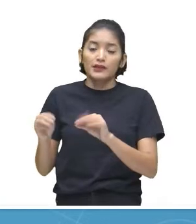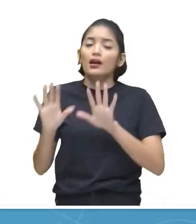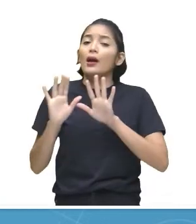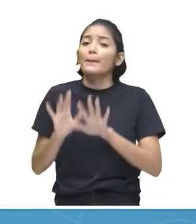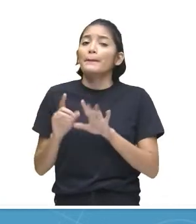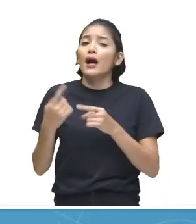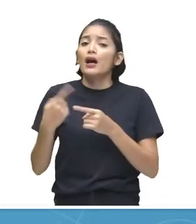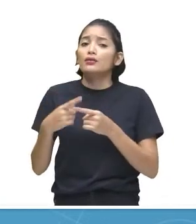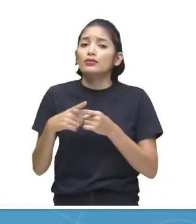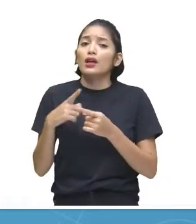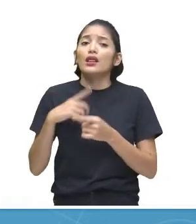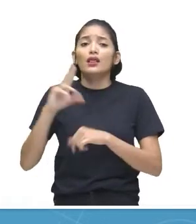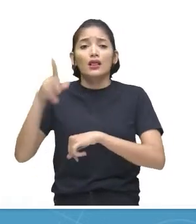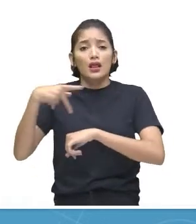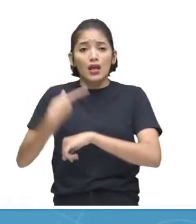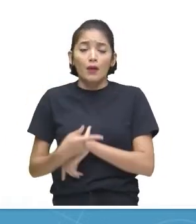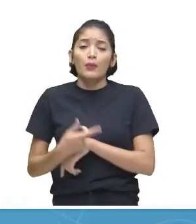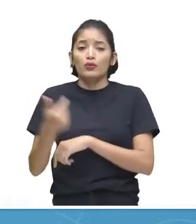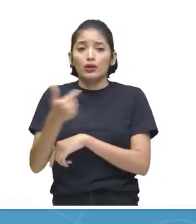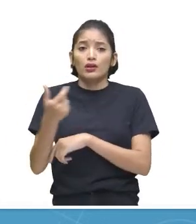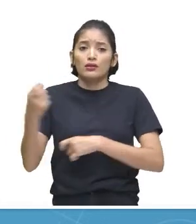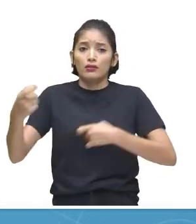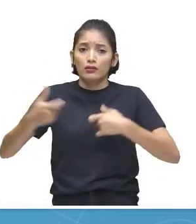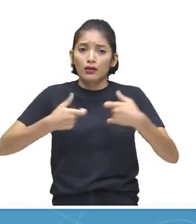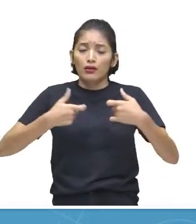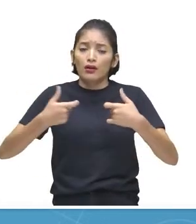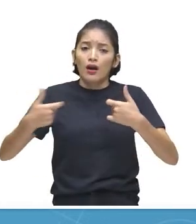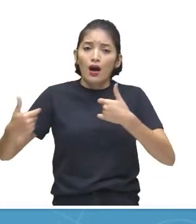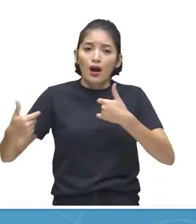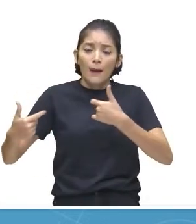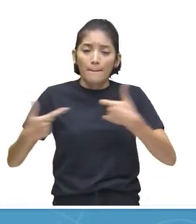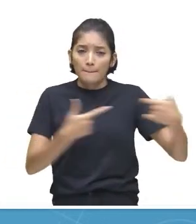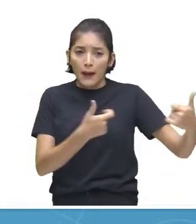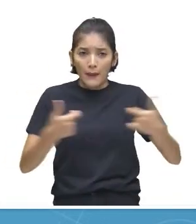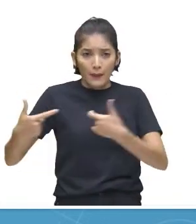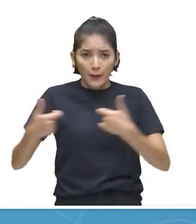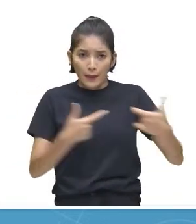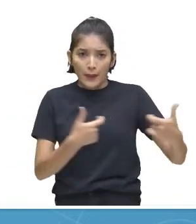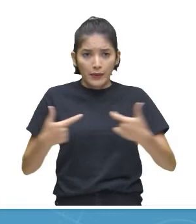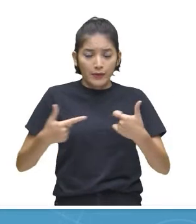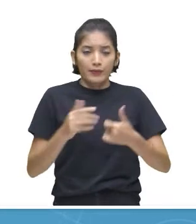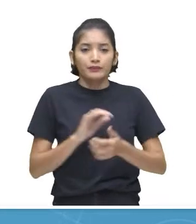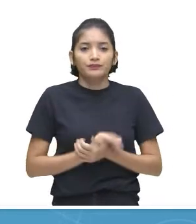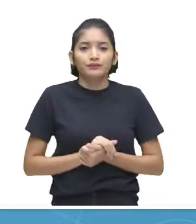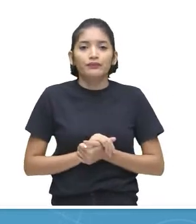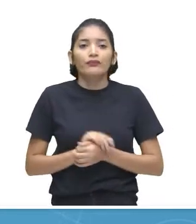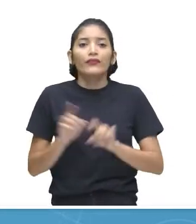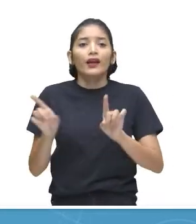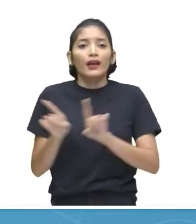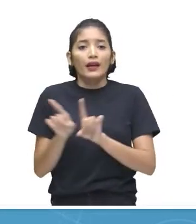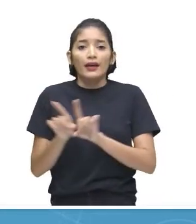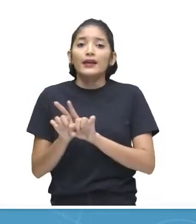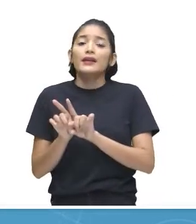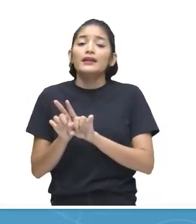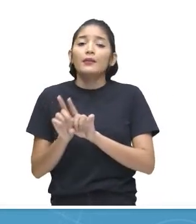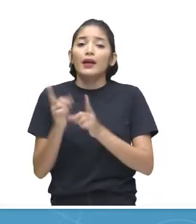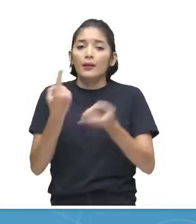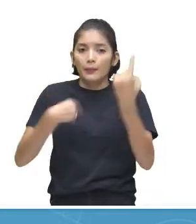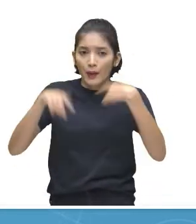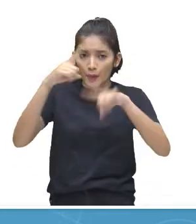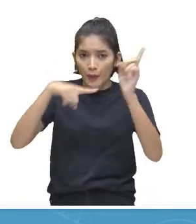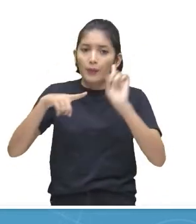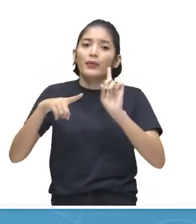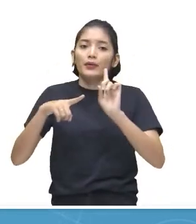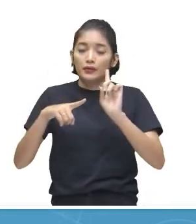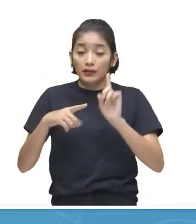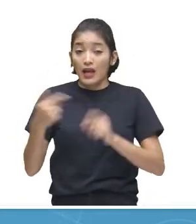a partir da Segunda Guerra Mundial, com a expansão da globalização, que a gente vai falar daqui a pouquinho, e o advento da Segunda Revolução Industrial. Que lembra, a